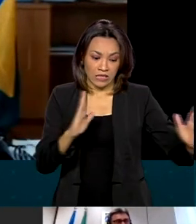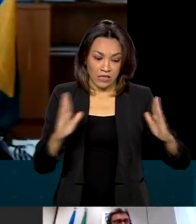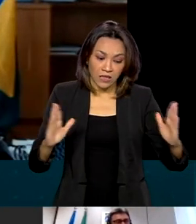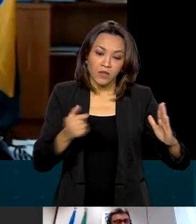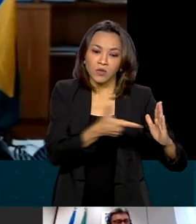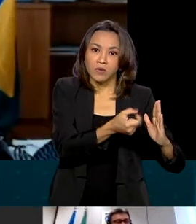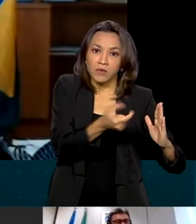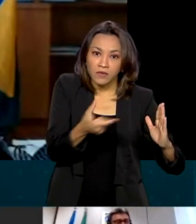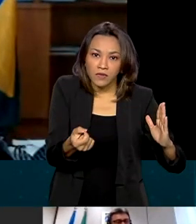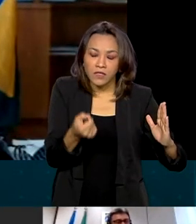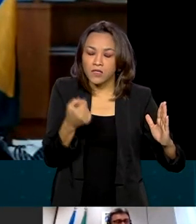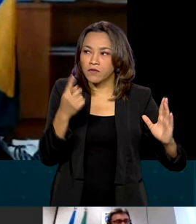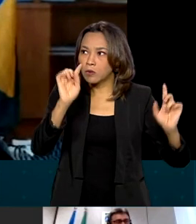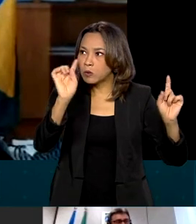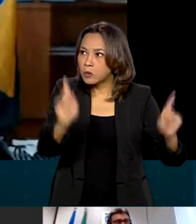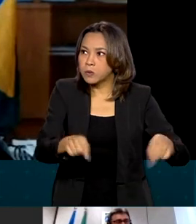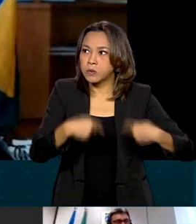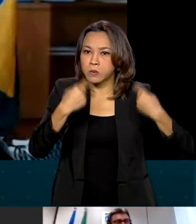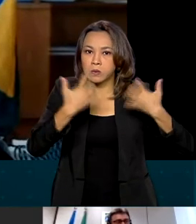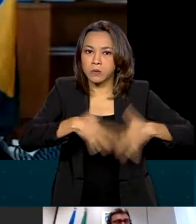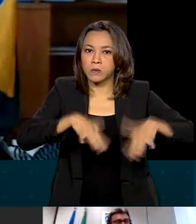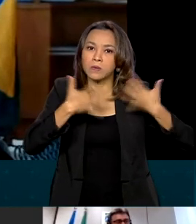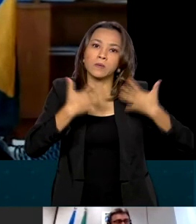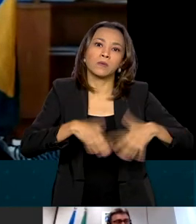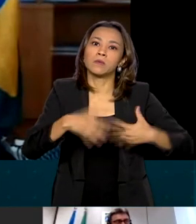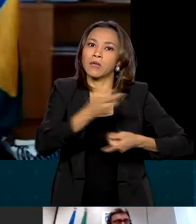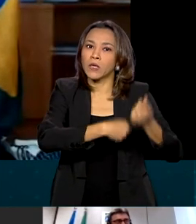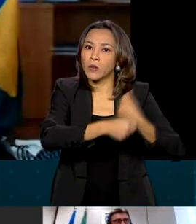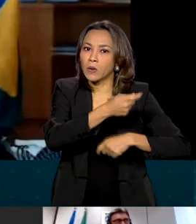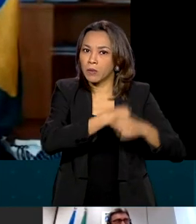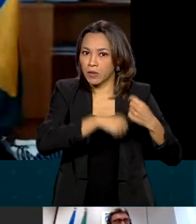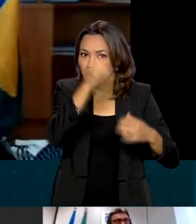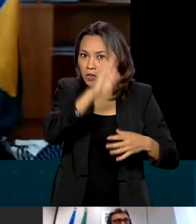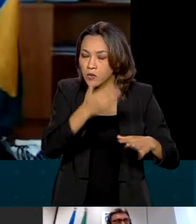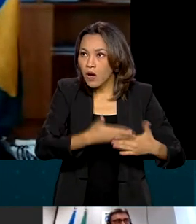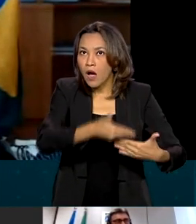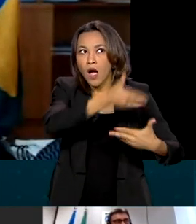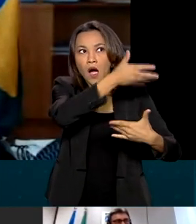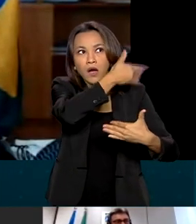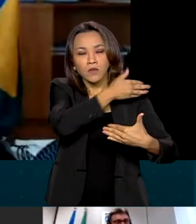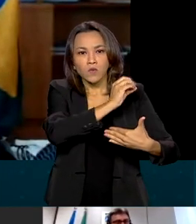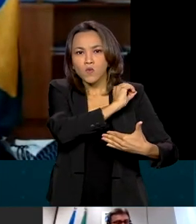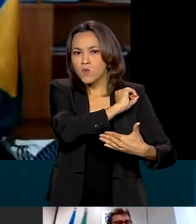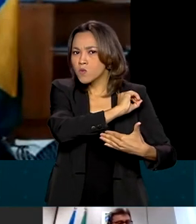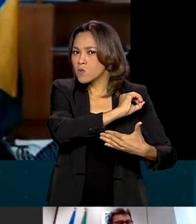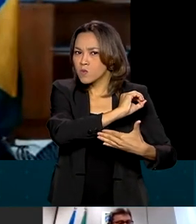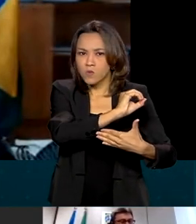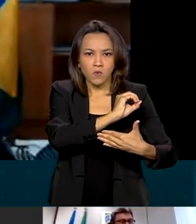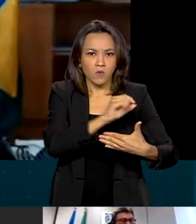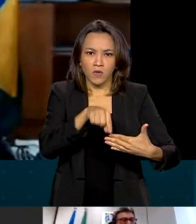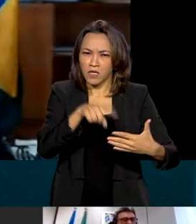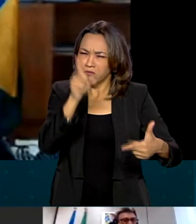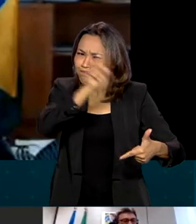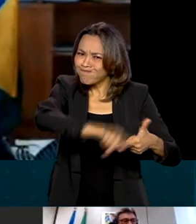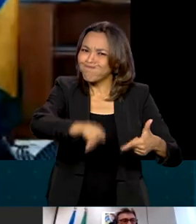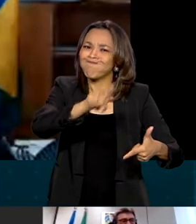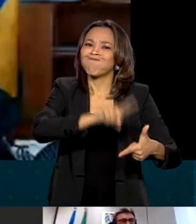desafio da economia brasileira, jamais enfrentado antes, que foi um total colapso